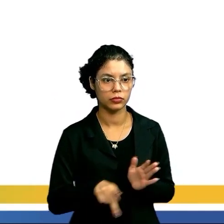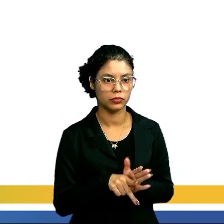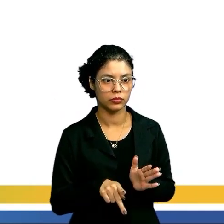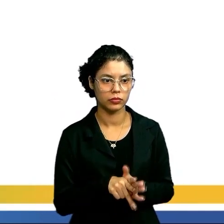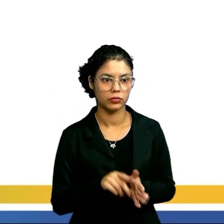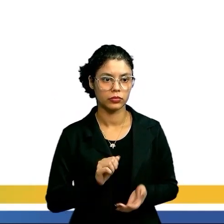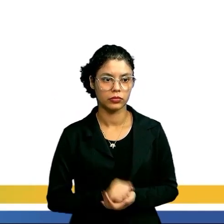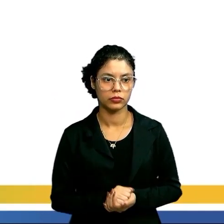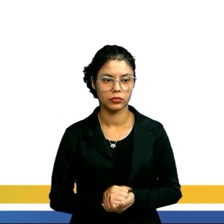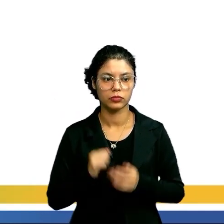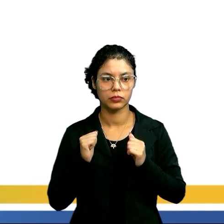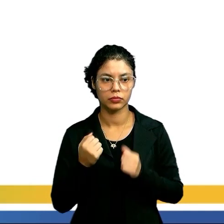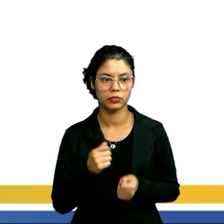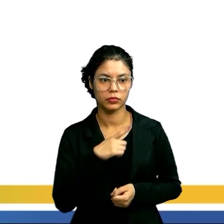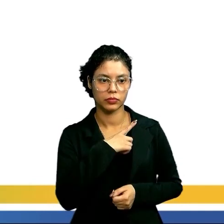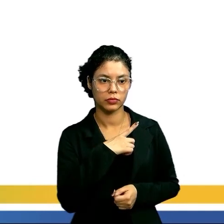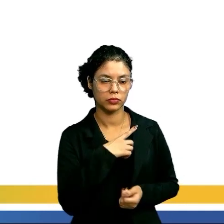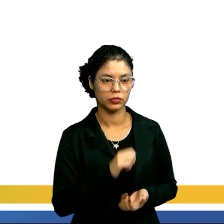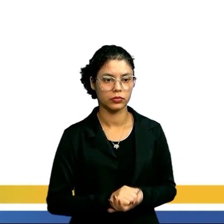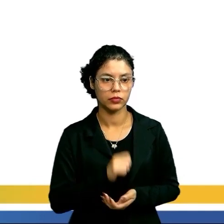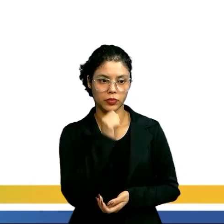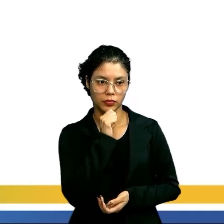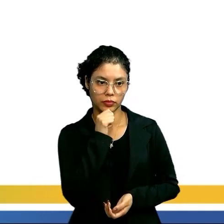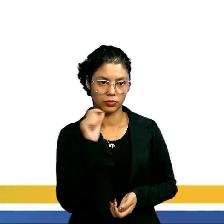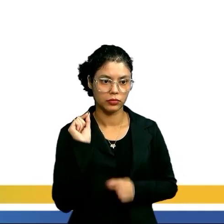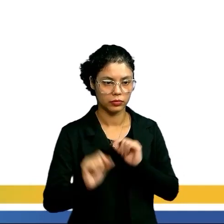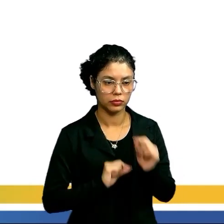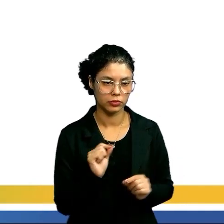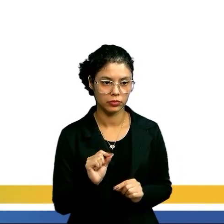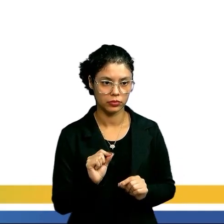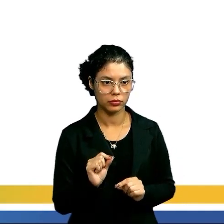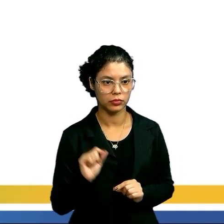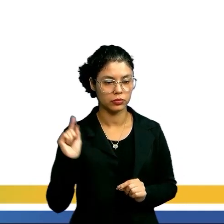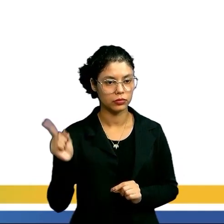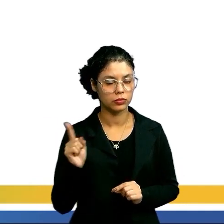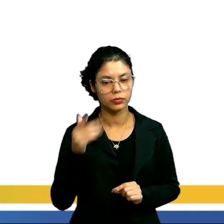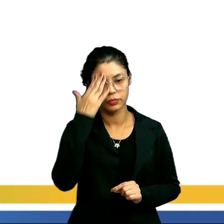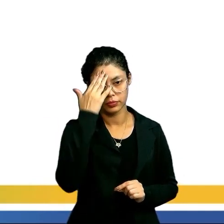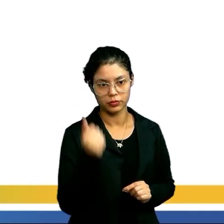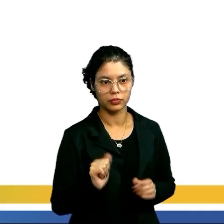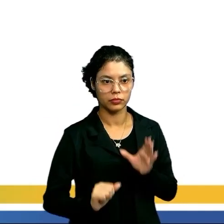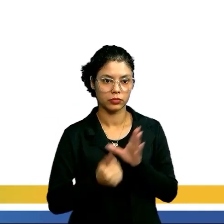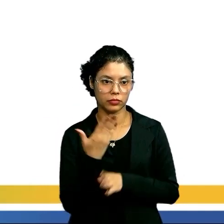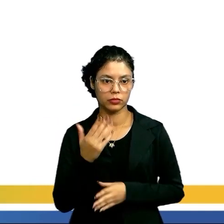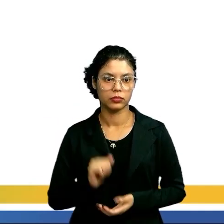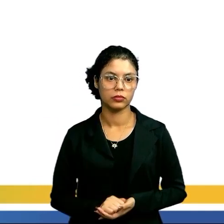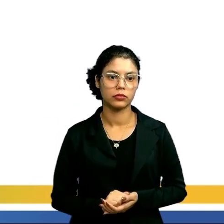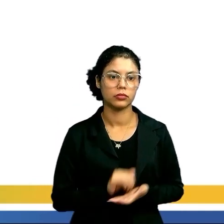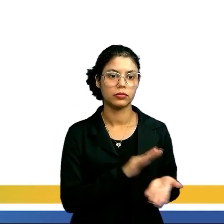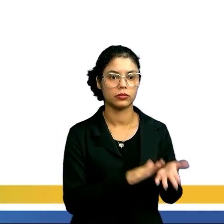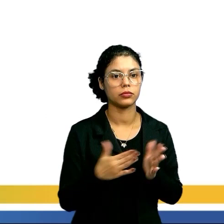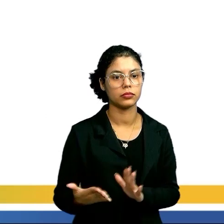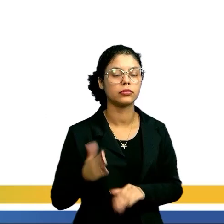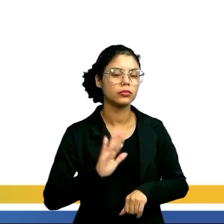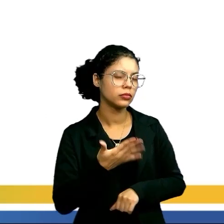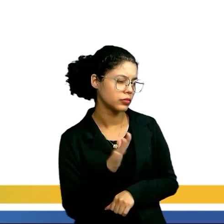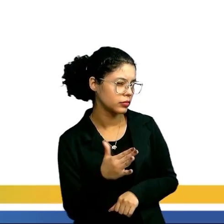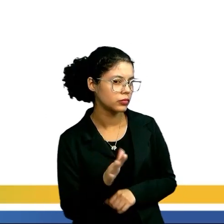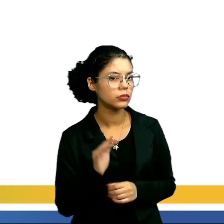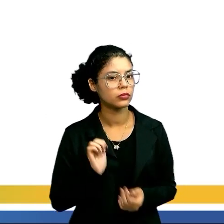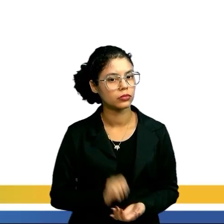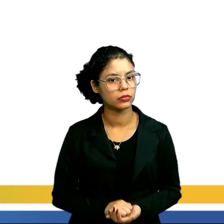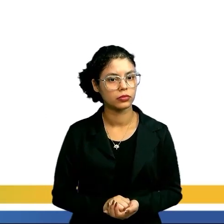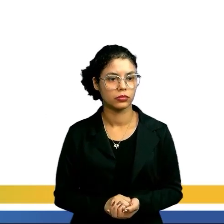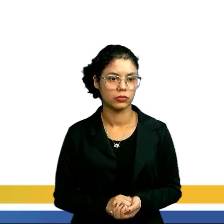sua potência provém do que ele soube criar e que passará mais